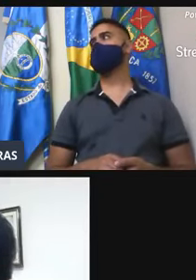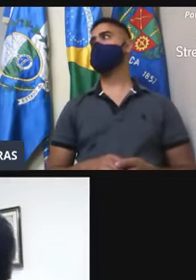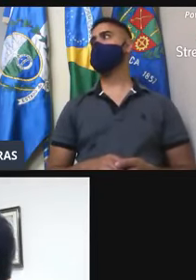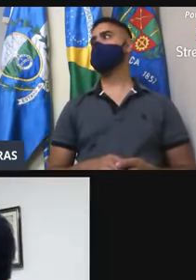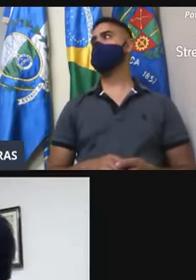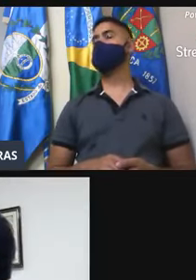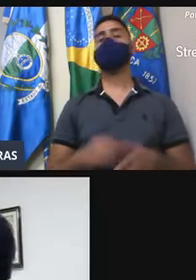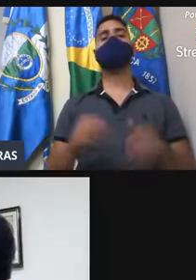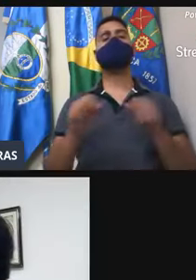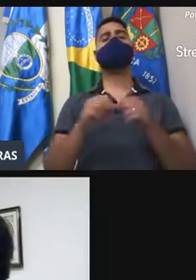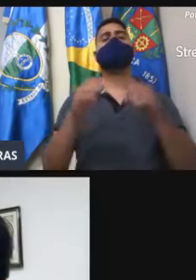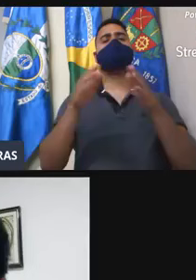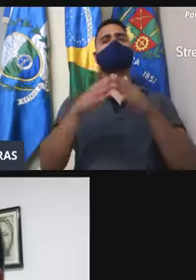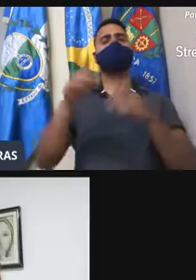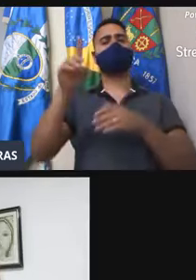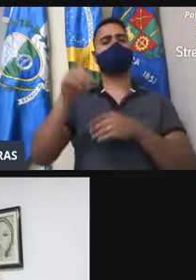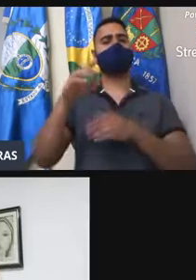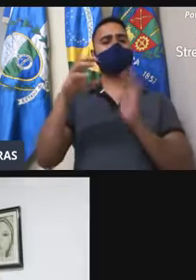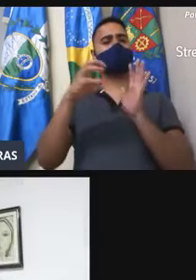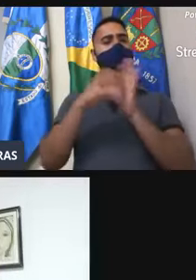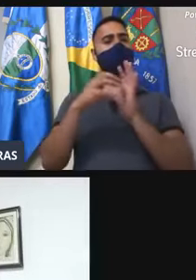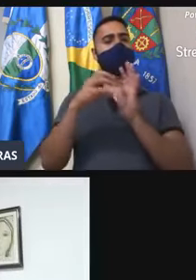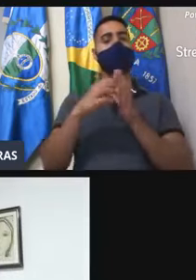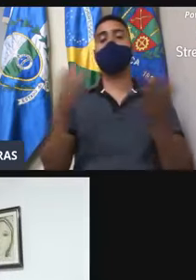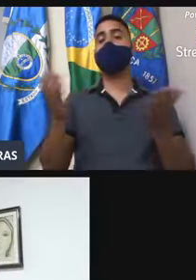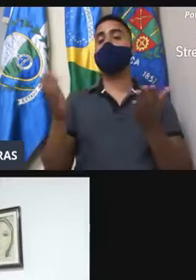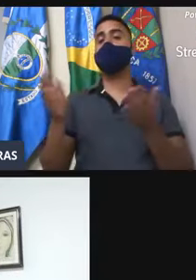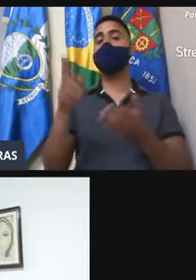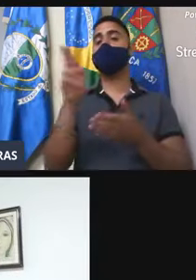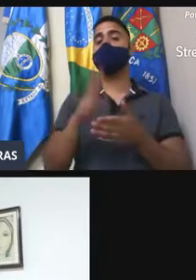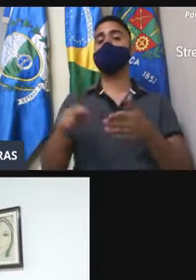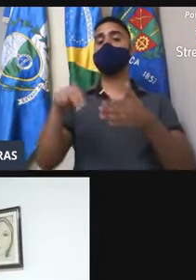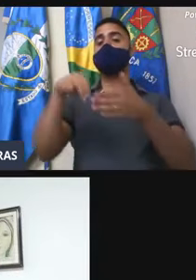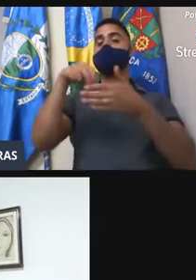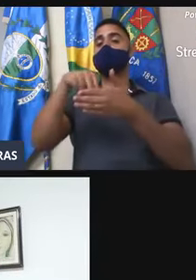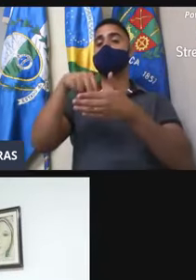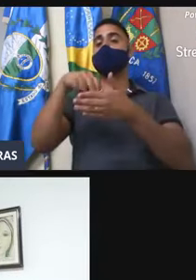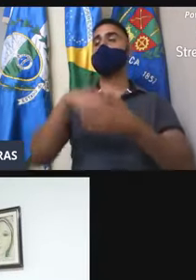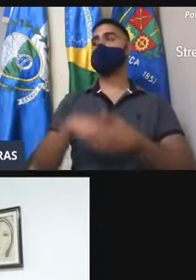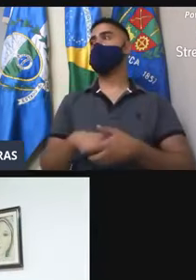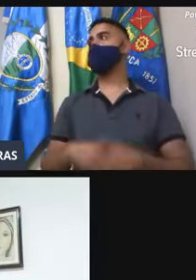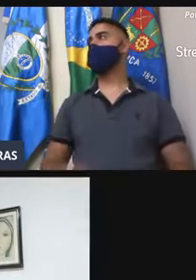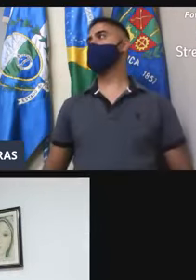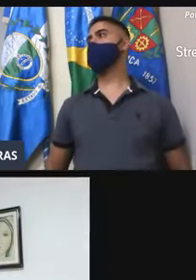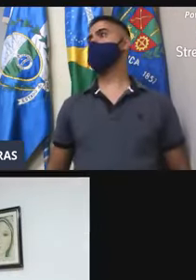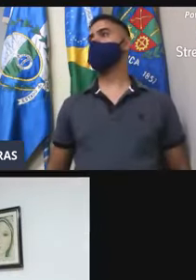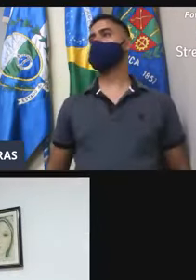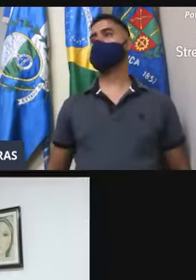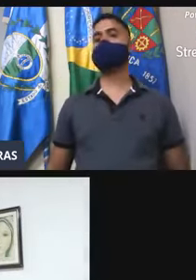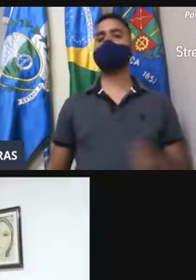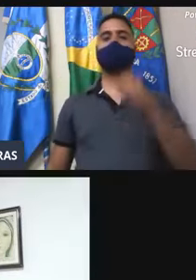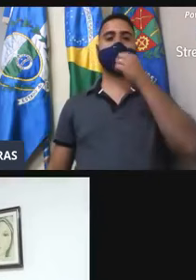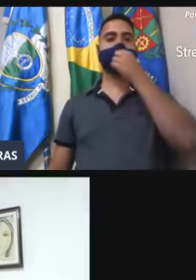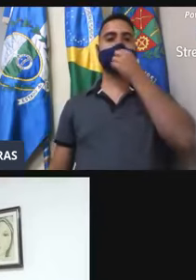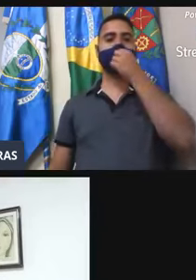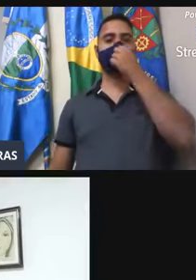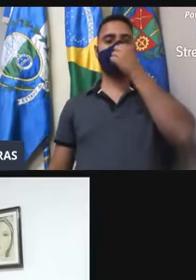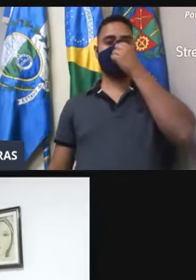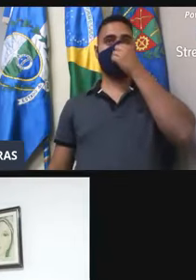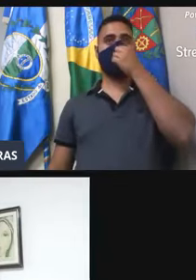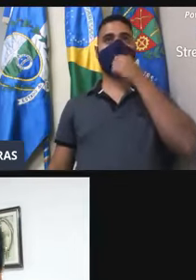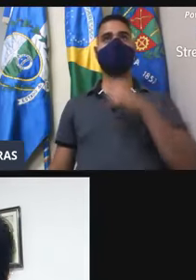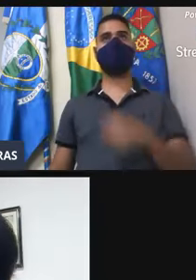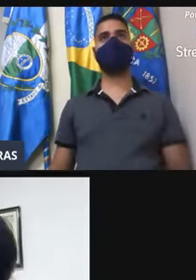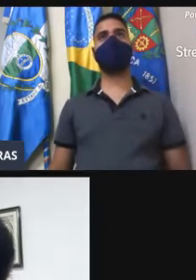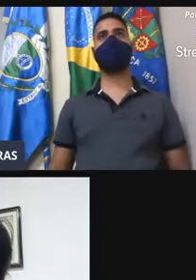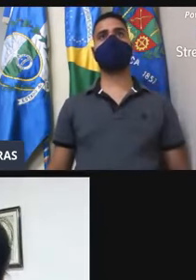solicita a diretoria da Câmara que encaminhe os órgãos competentes. Agora nós vamos para o uso da tribuna, o primeiro colega a usá-la.